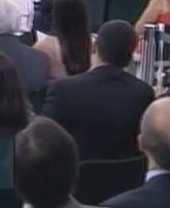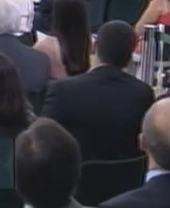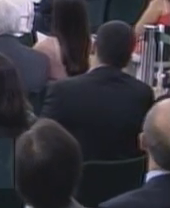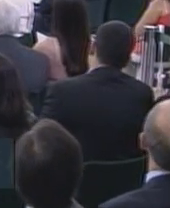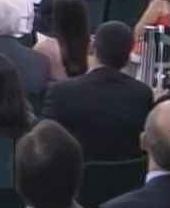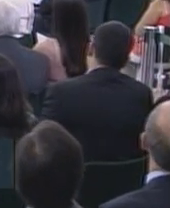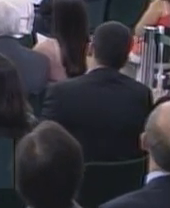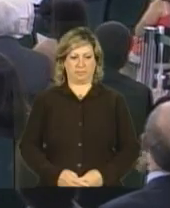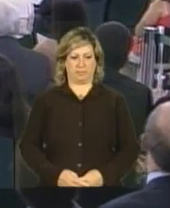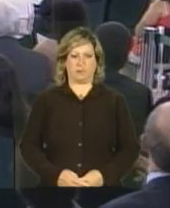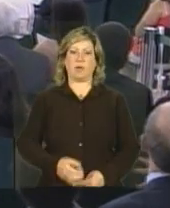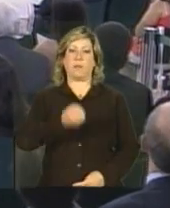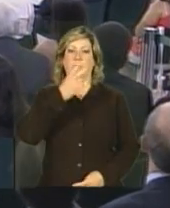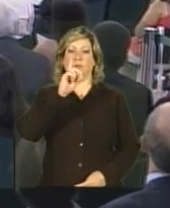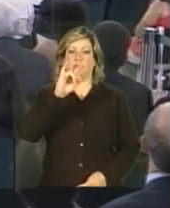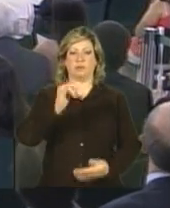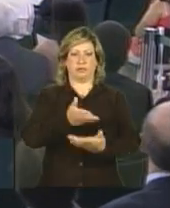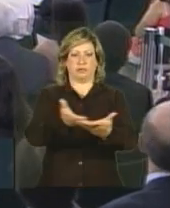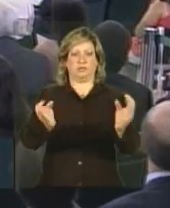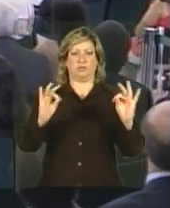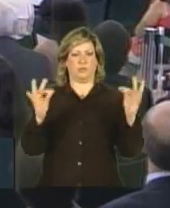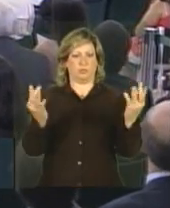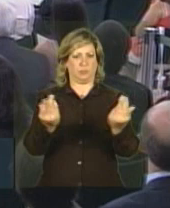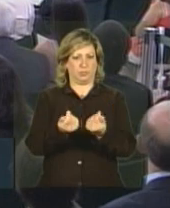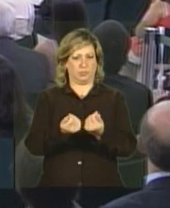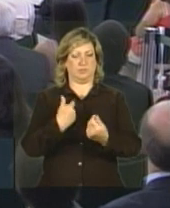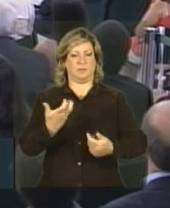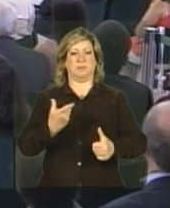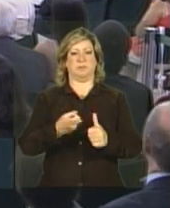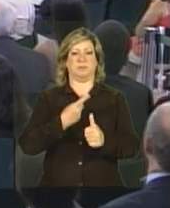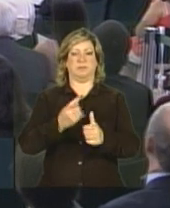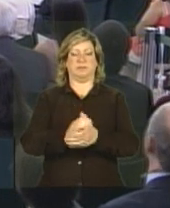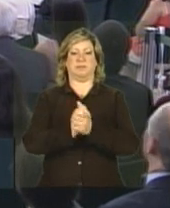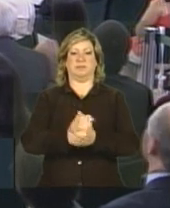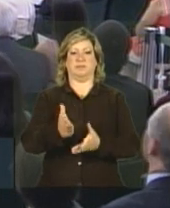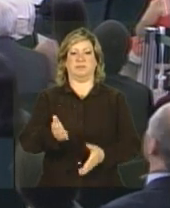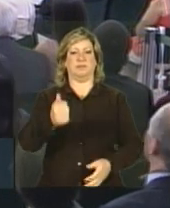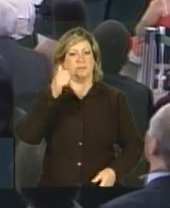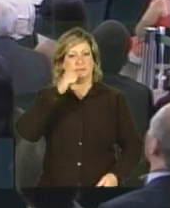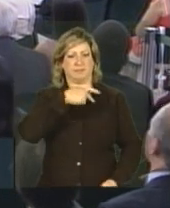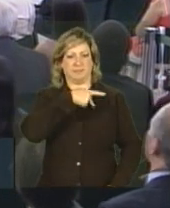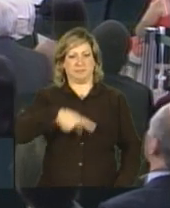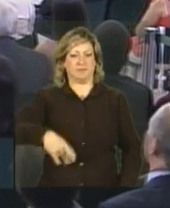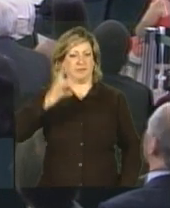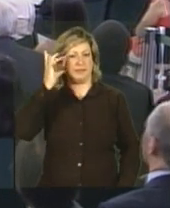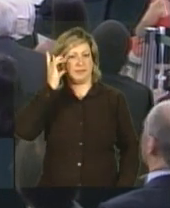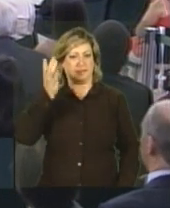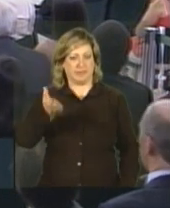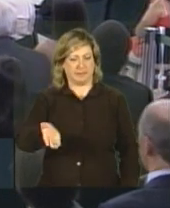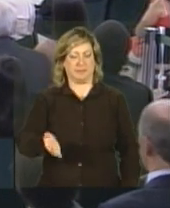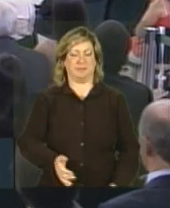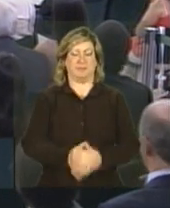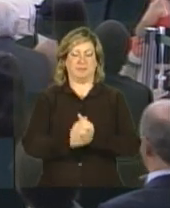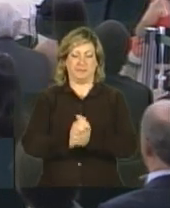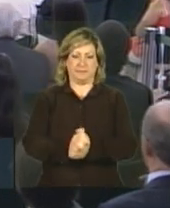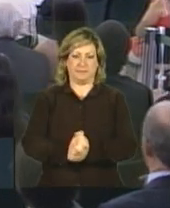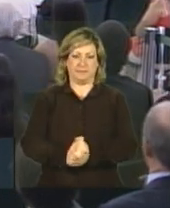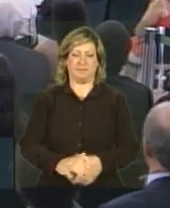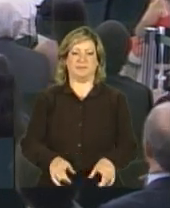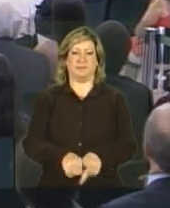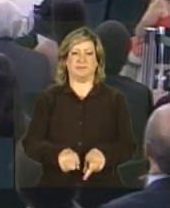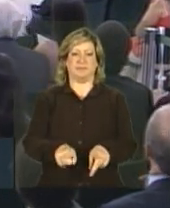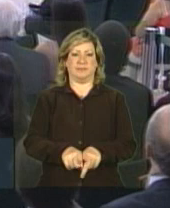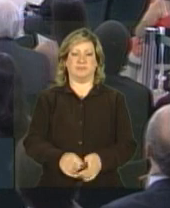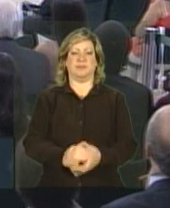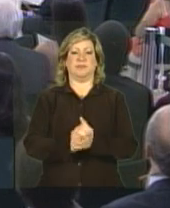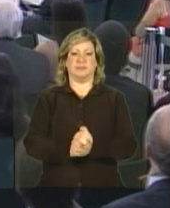Bom dia a todos e a todas. Queria inicialmente saudar a nossa presidenta, excelentíssima senhora Dilma Rousseff,